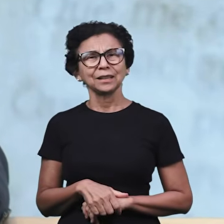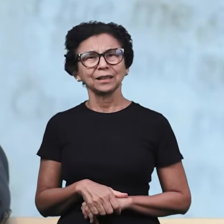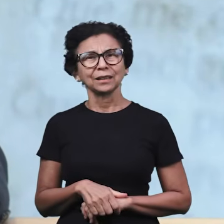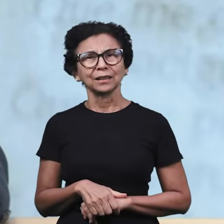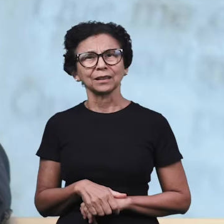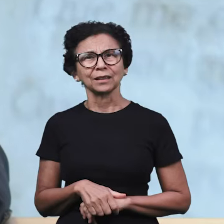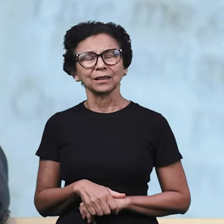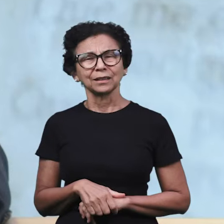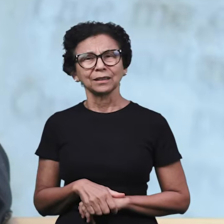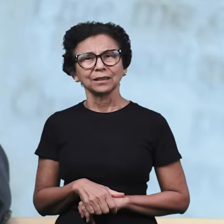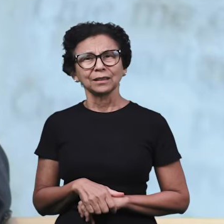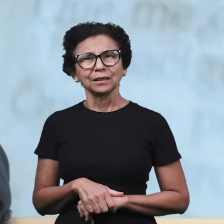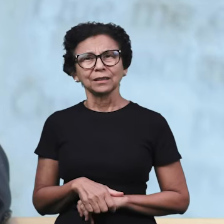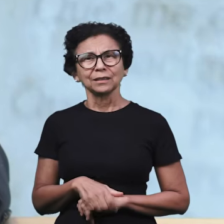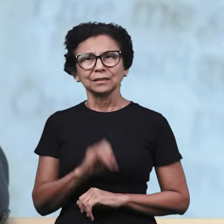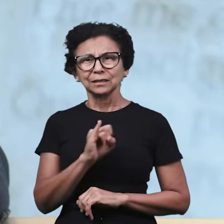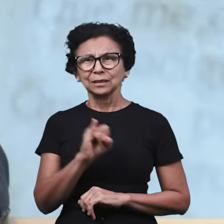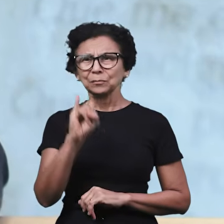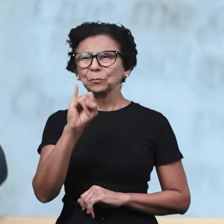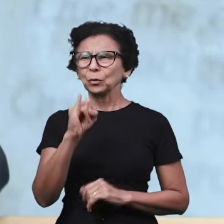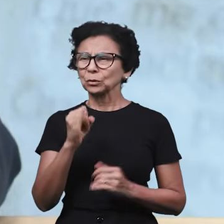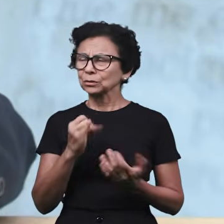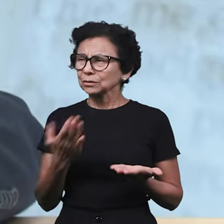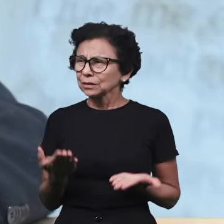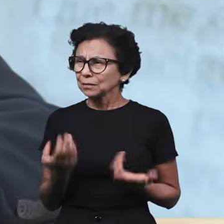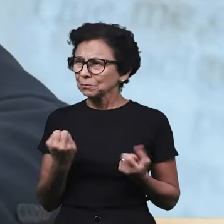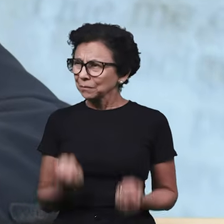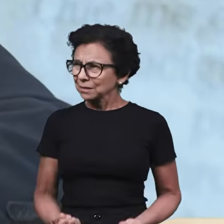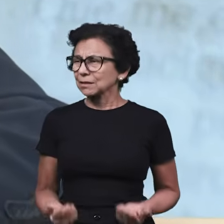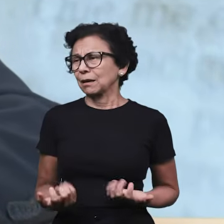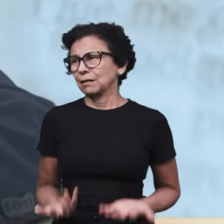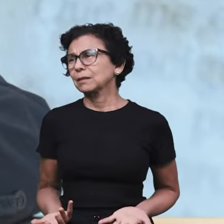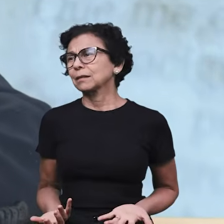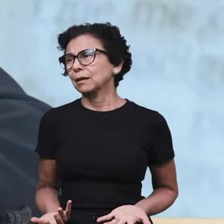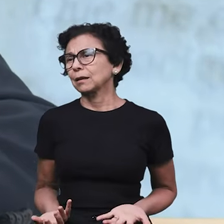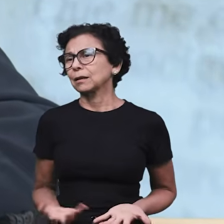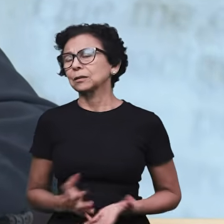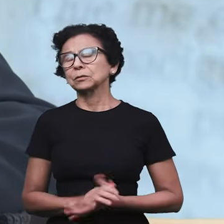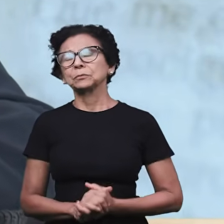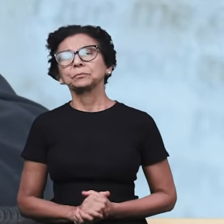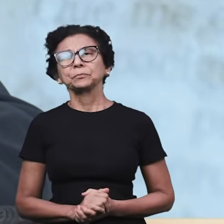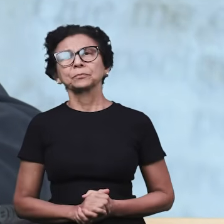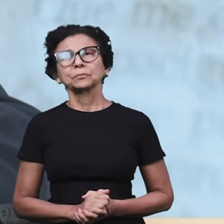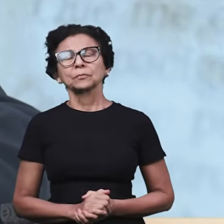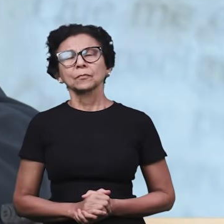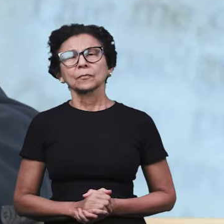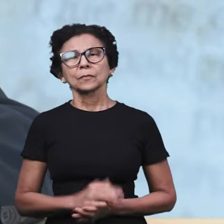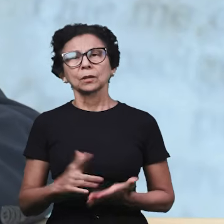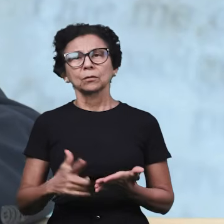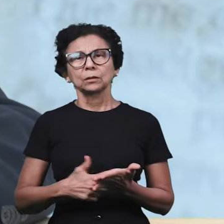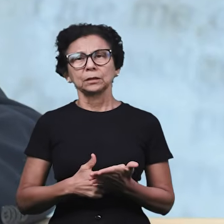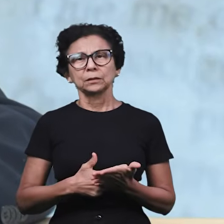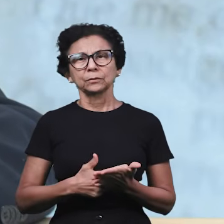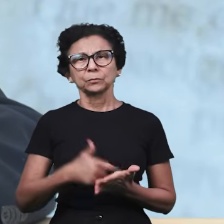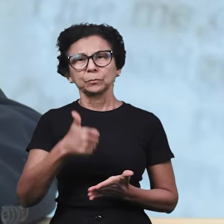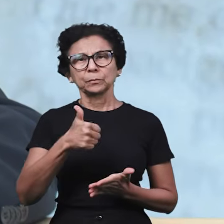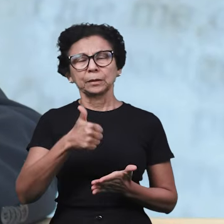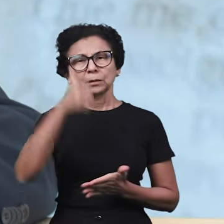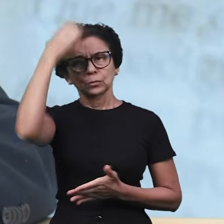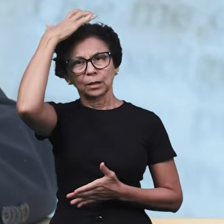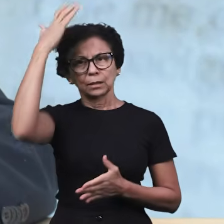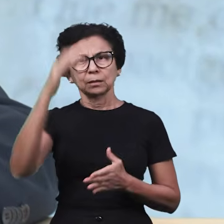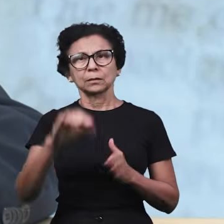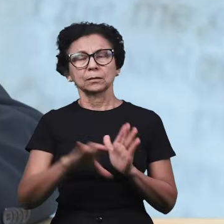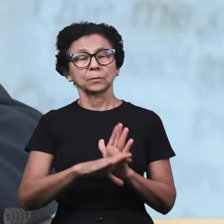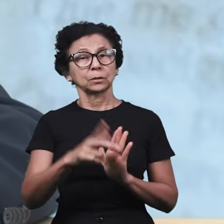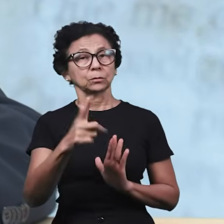povo, porque são cargas muito pesadas. E aí o primeiro livro dos Reis, capítulo 12, vai nos mostrar a posição